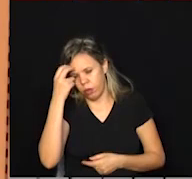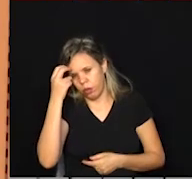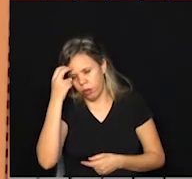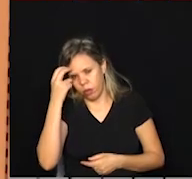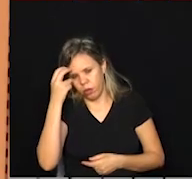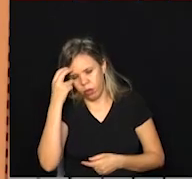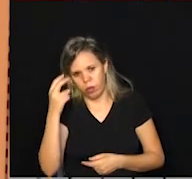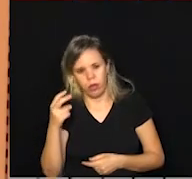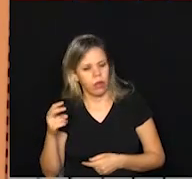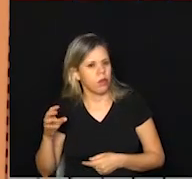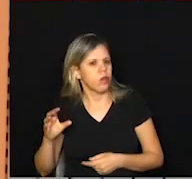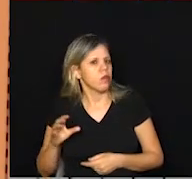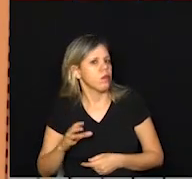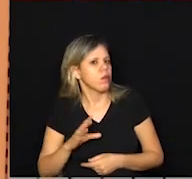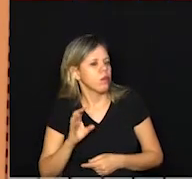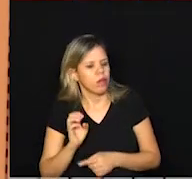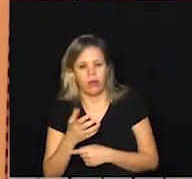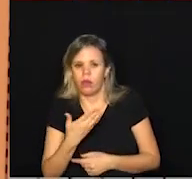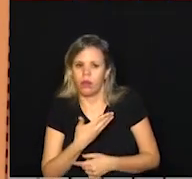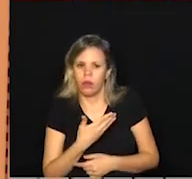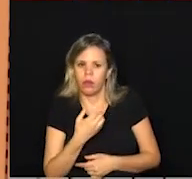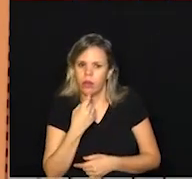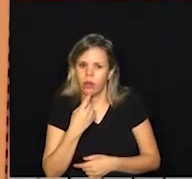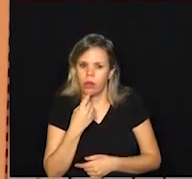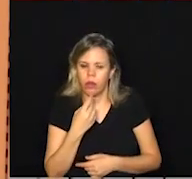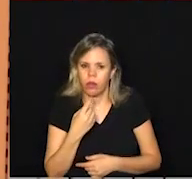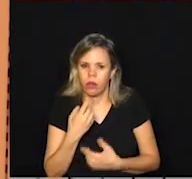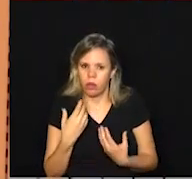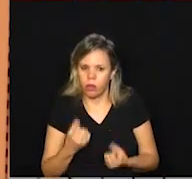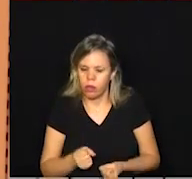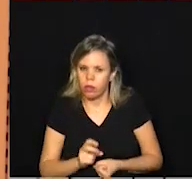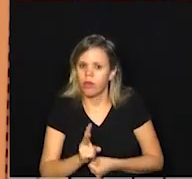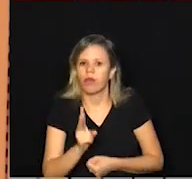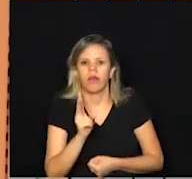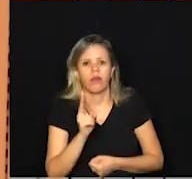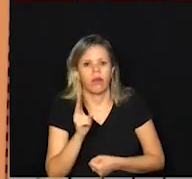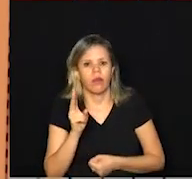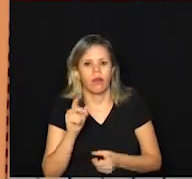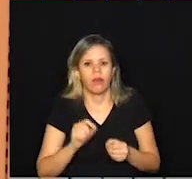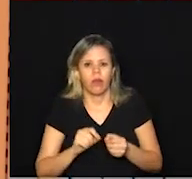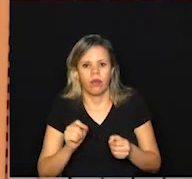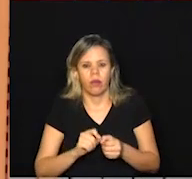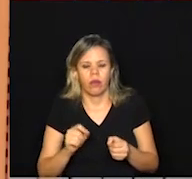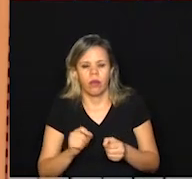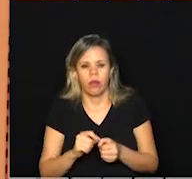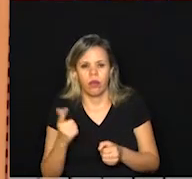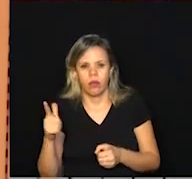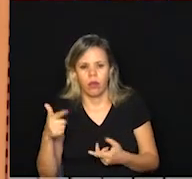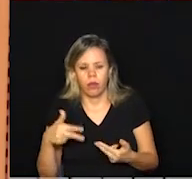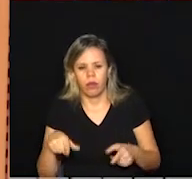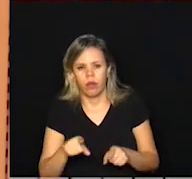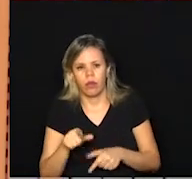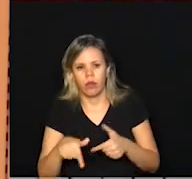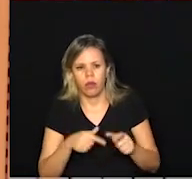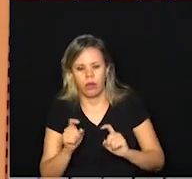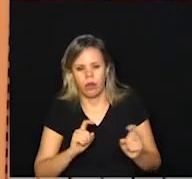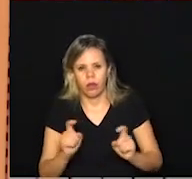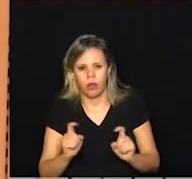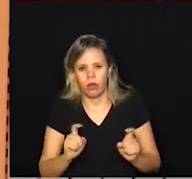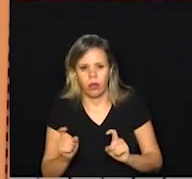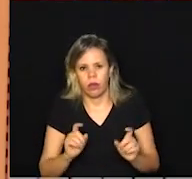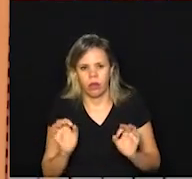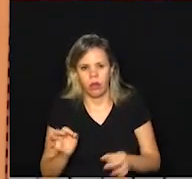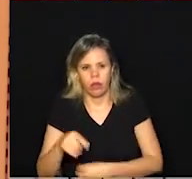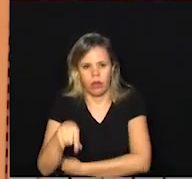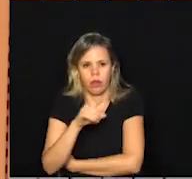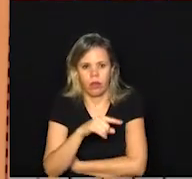de estado na cidade de Campinas e vamos continuar fazendo outras atividades com